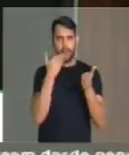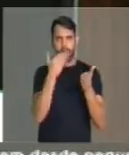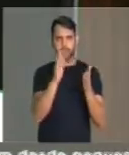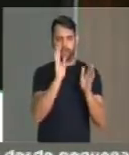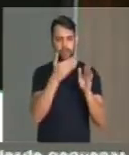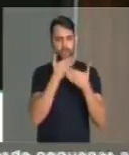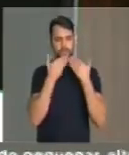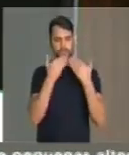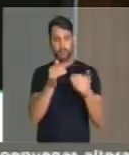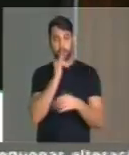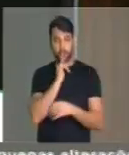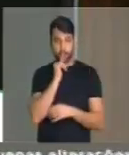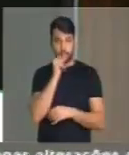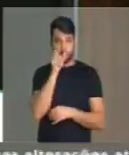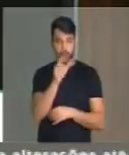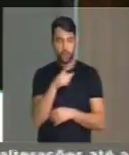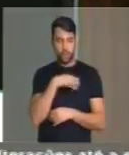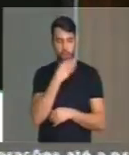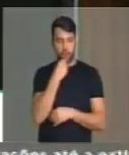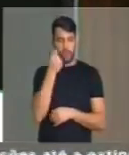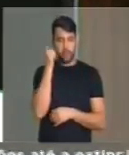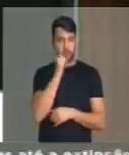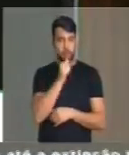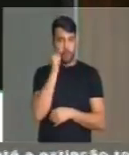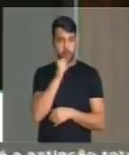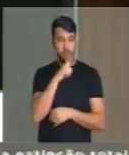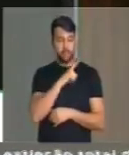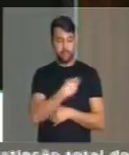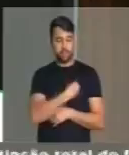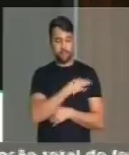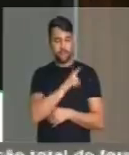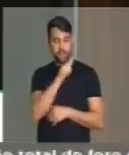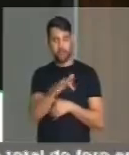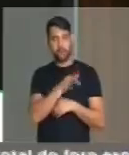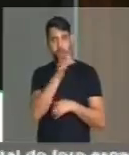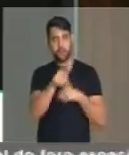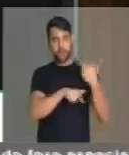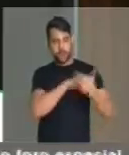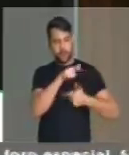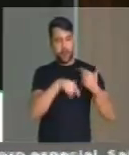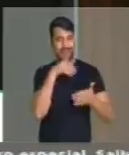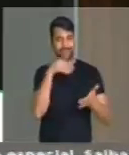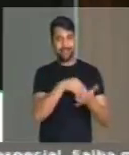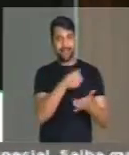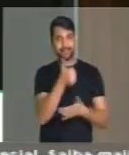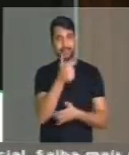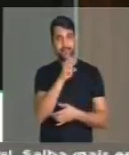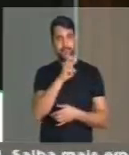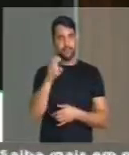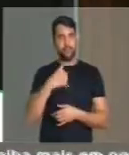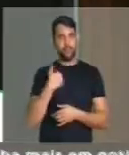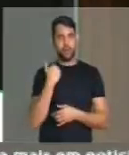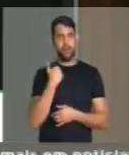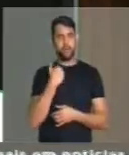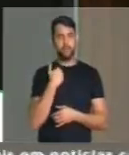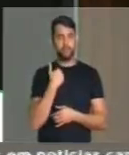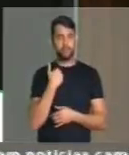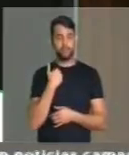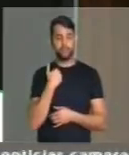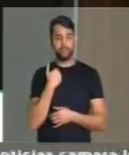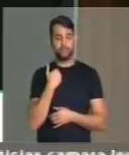aparecer. Por exemplo, que homens e mulheres deverão trabalhar até os 65 anos de